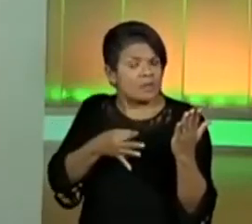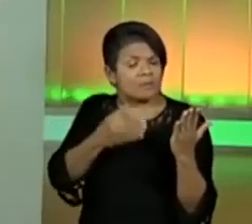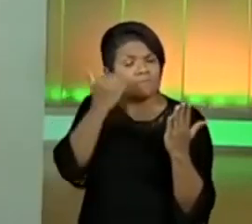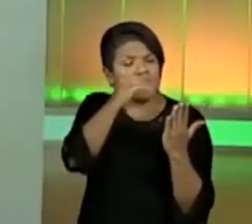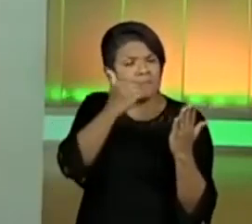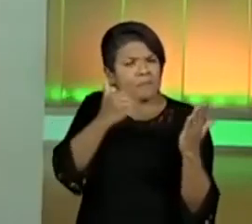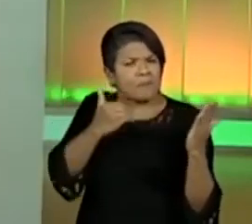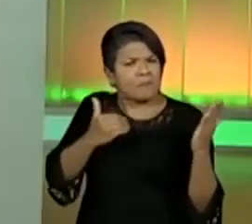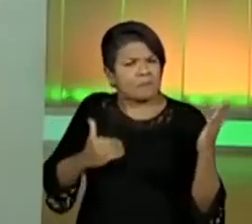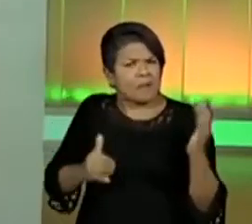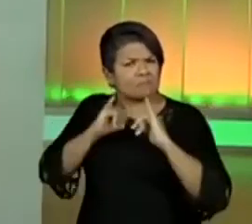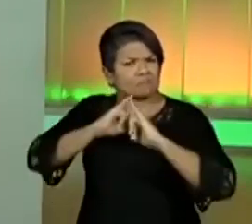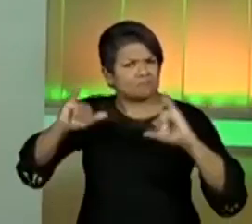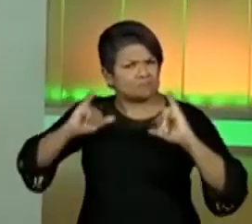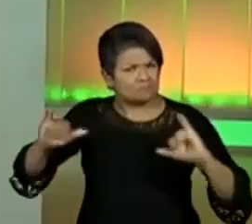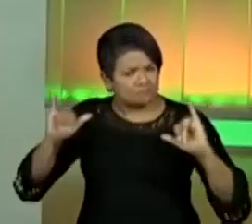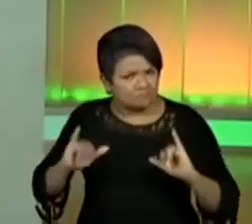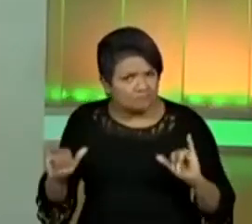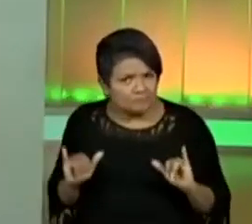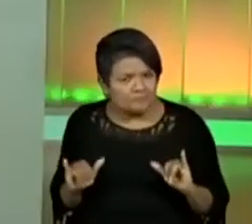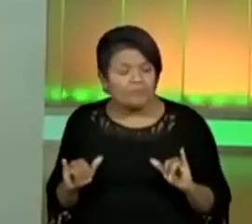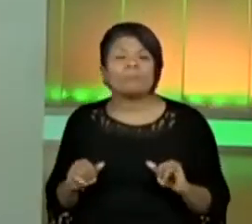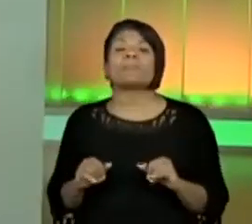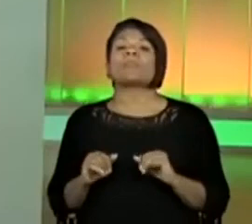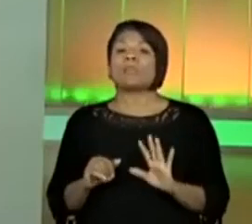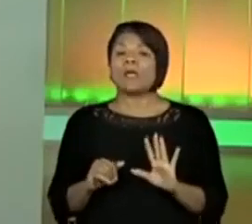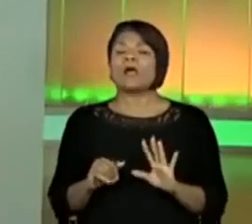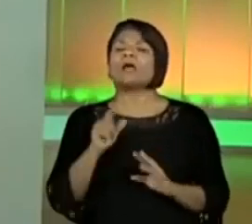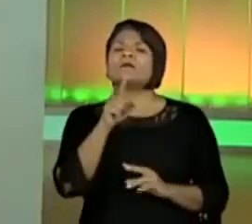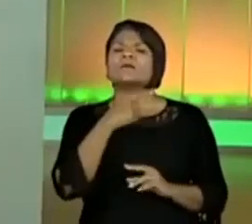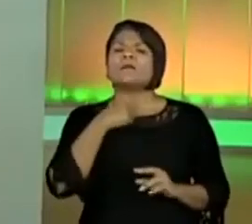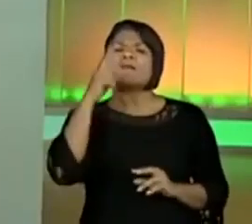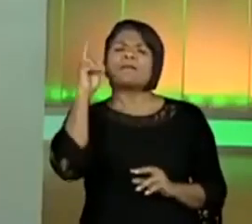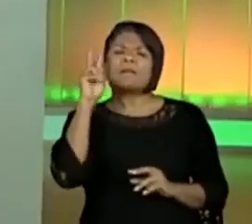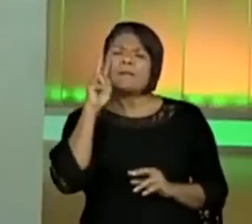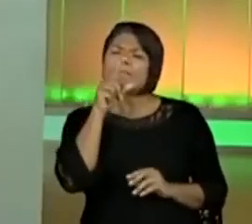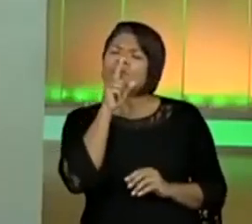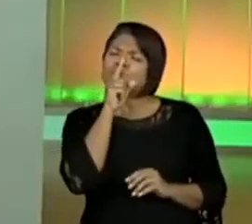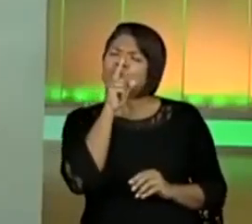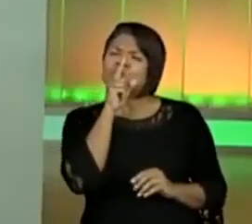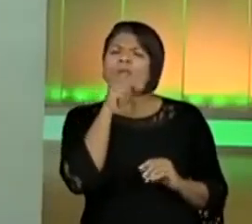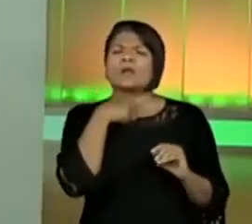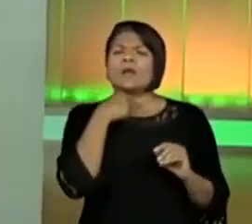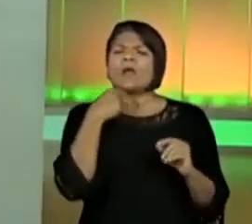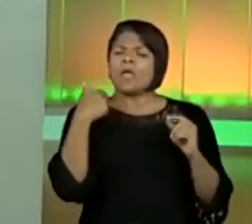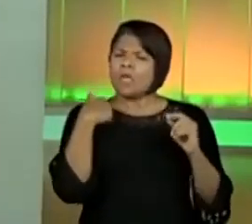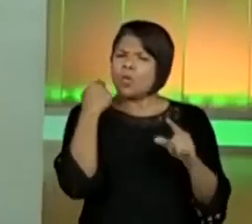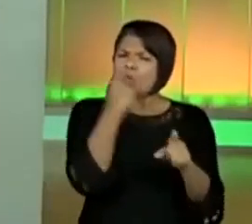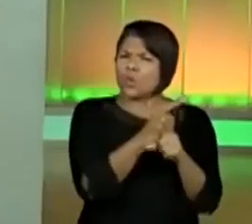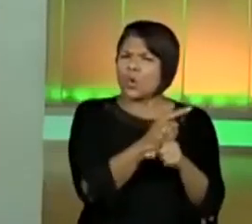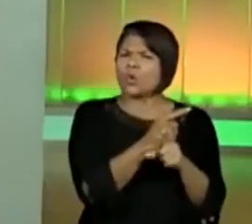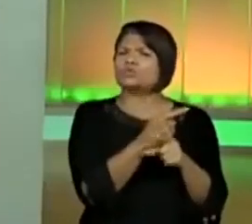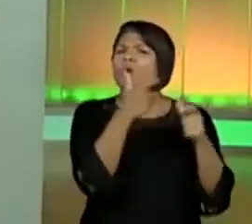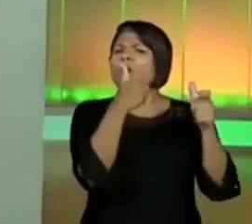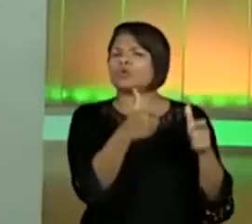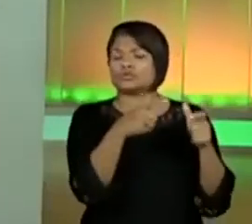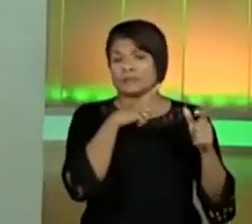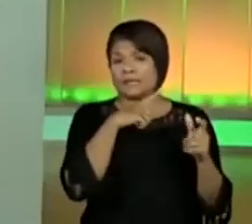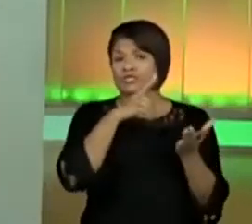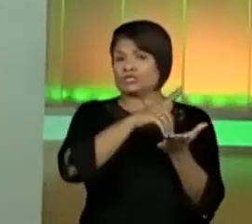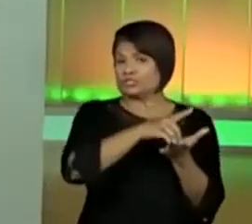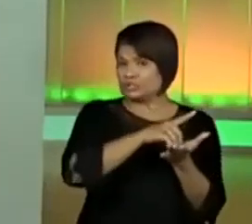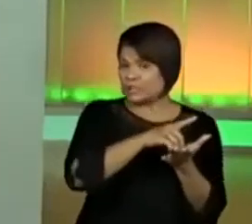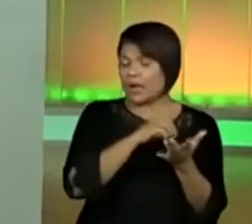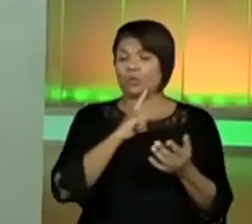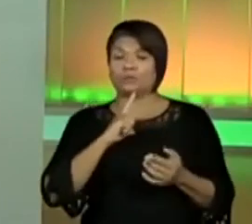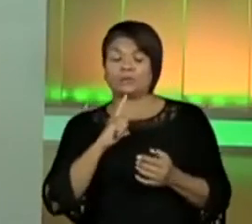passar nessa notícia. Já vamos tentando lembrar aonde eu acho essa notícia. Existem notícias que são digitais, existem notícias